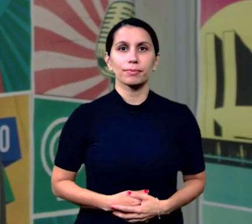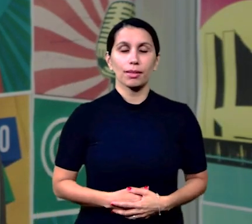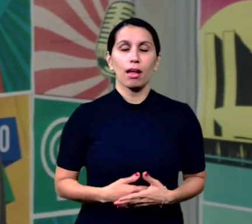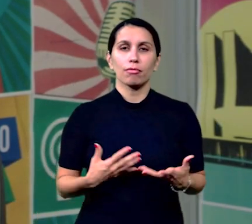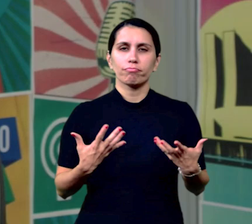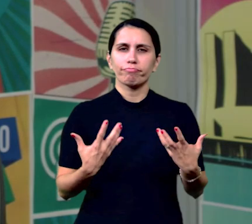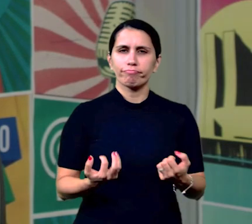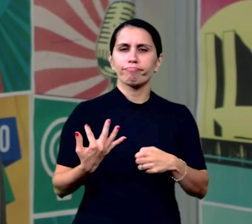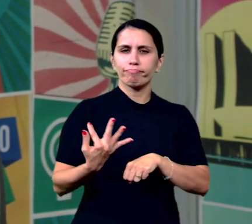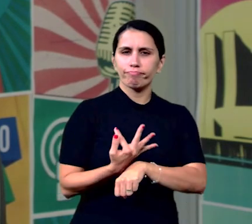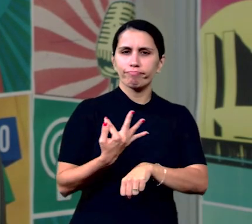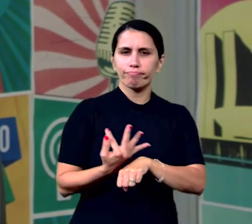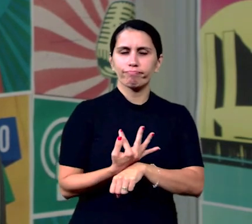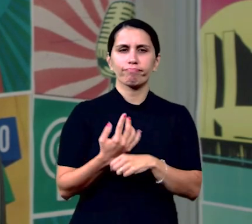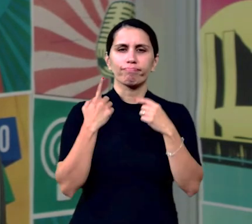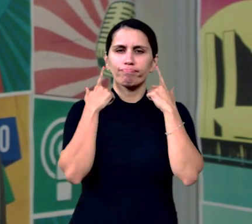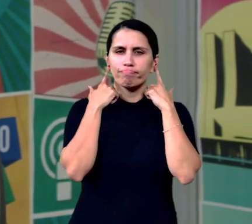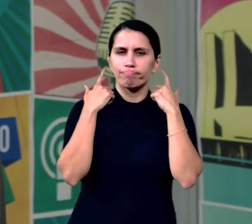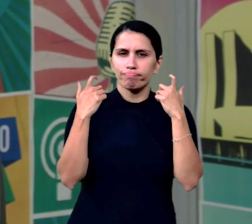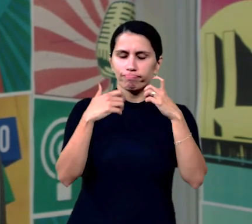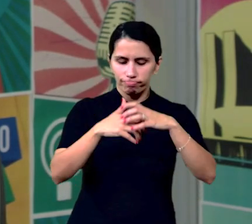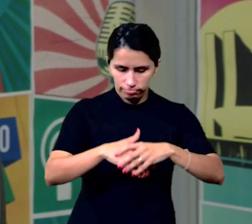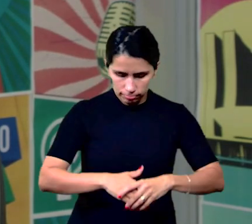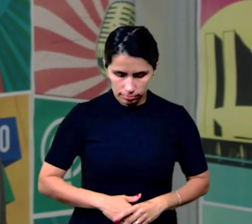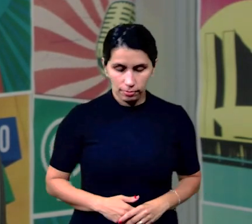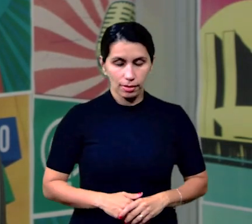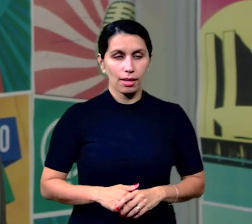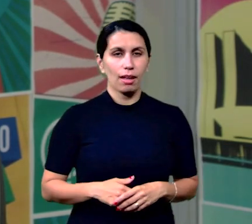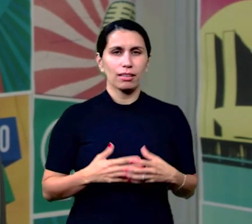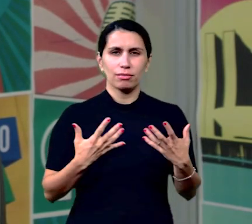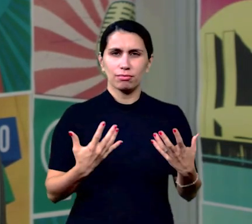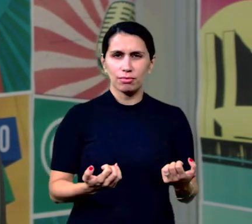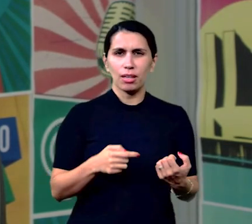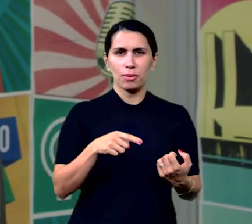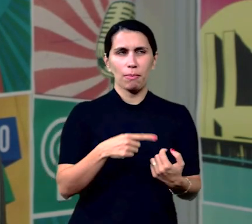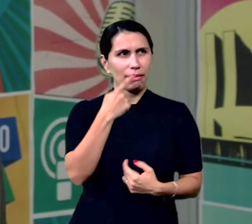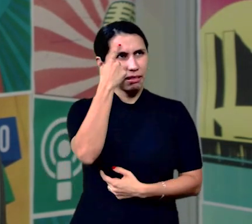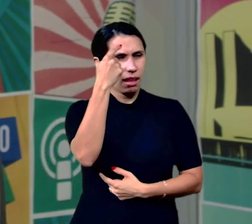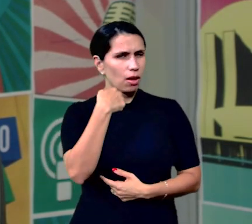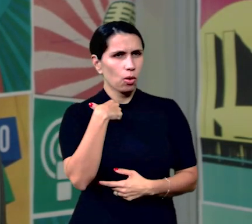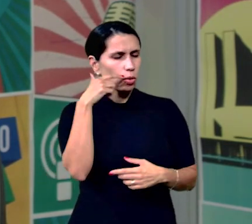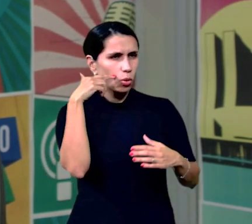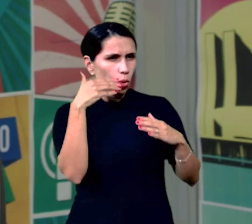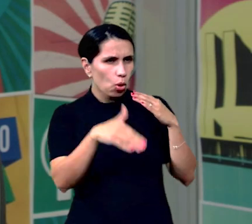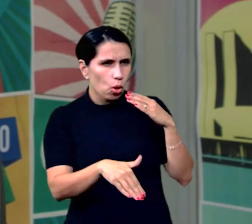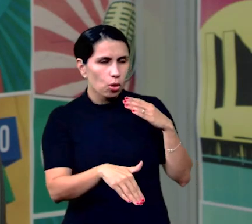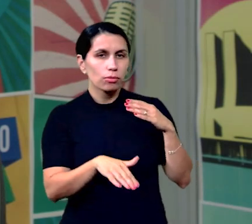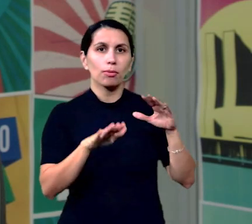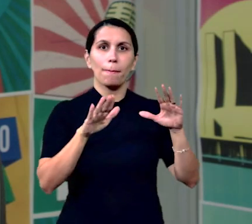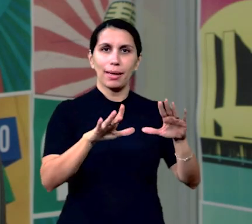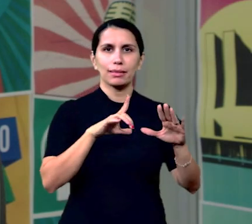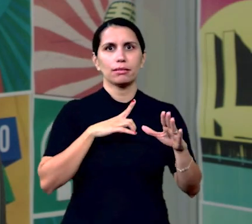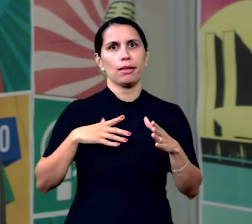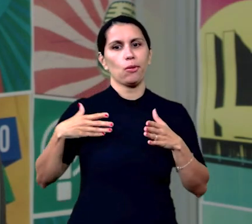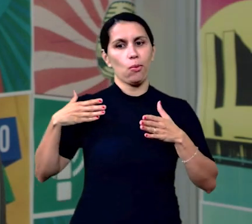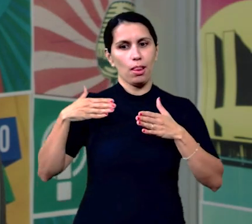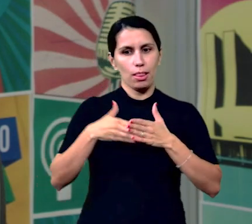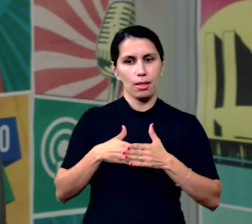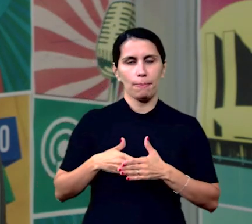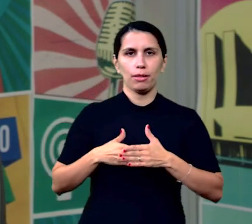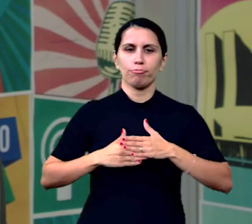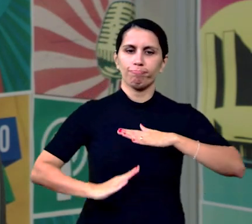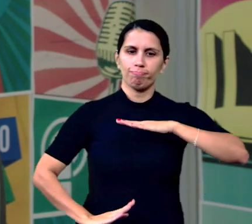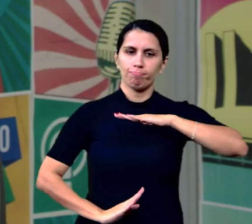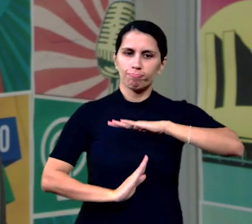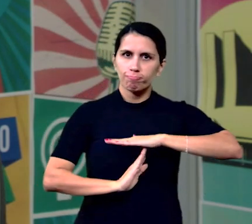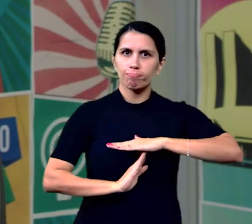né, tolerar uma ideia que eu não concorde, mas também entender que tem um limite, inclusive, para essa